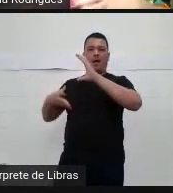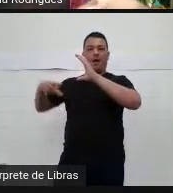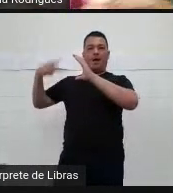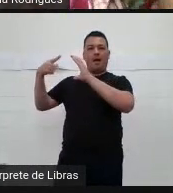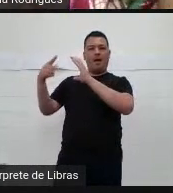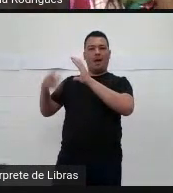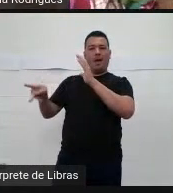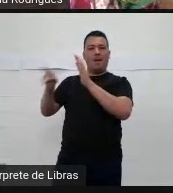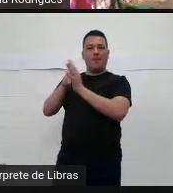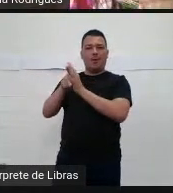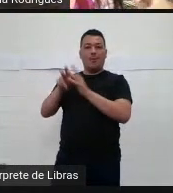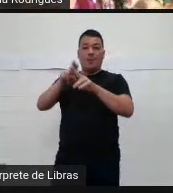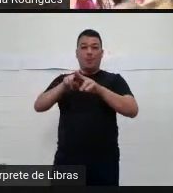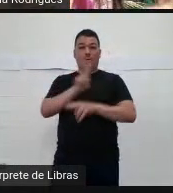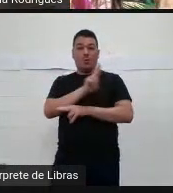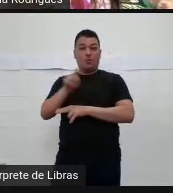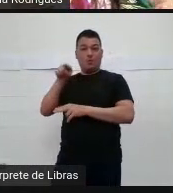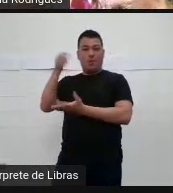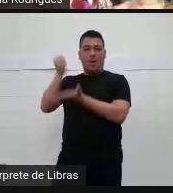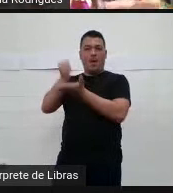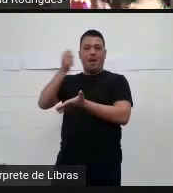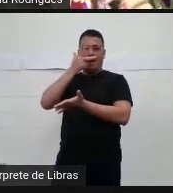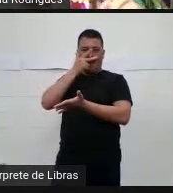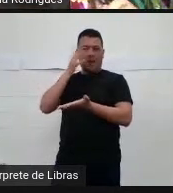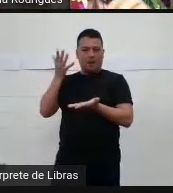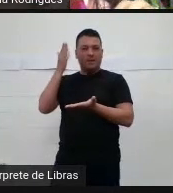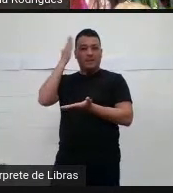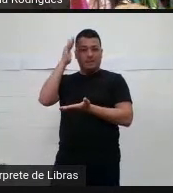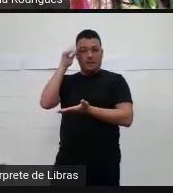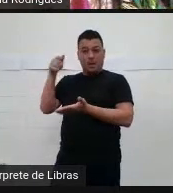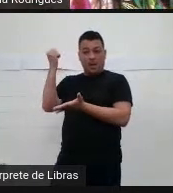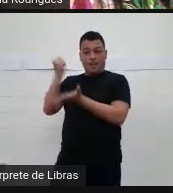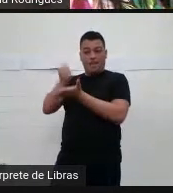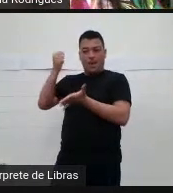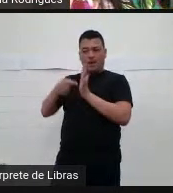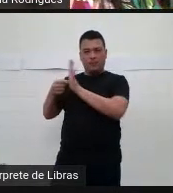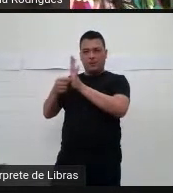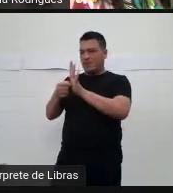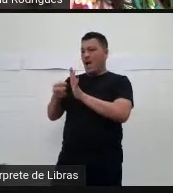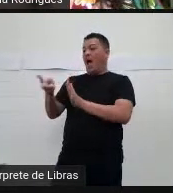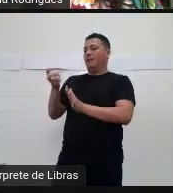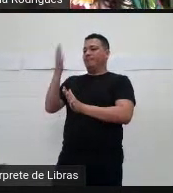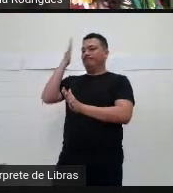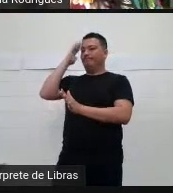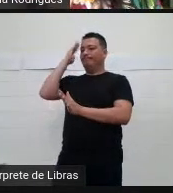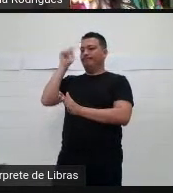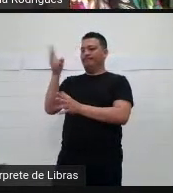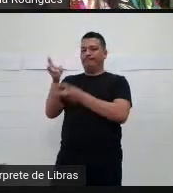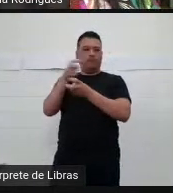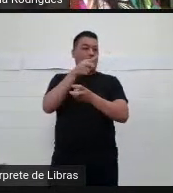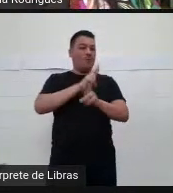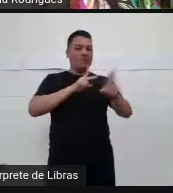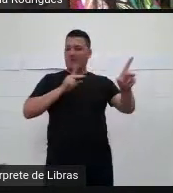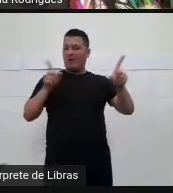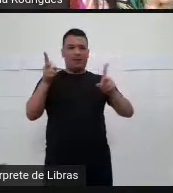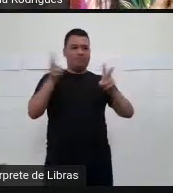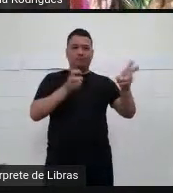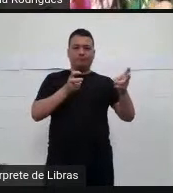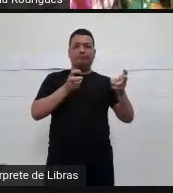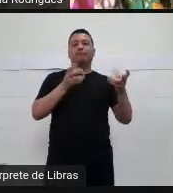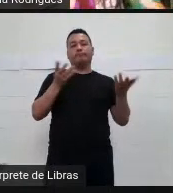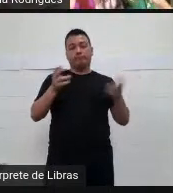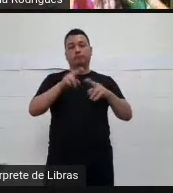gente chama de marcas, e são essas marcas que, de alguma maneira, serão acionadas na hora